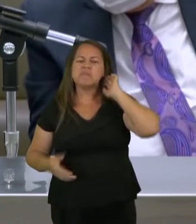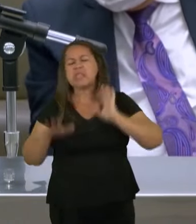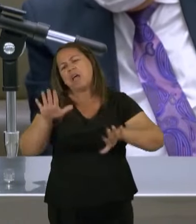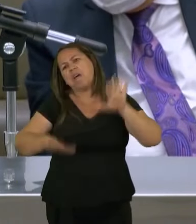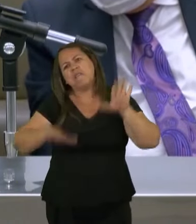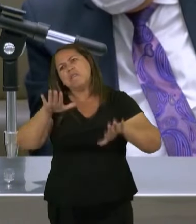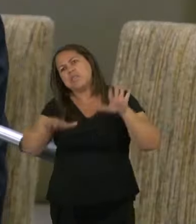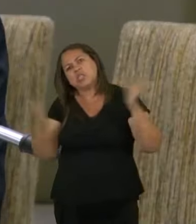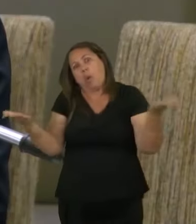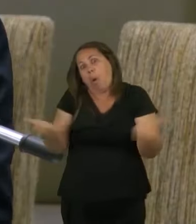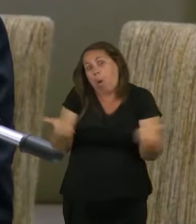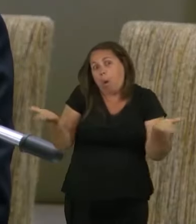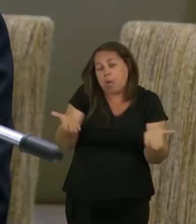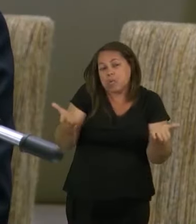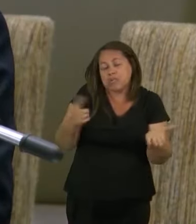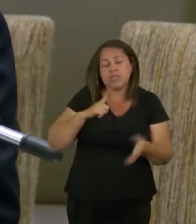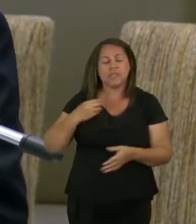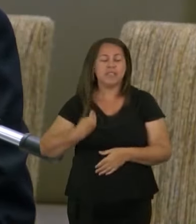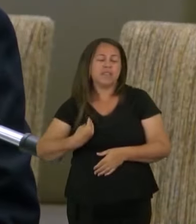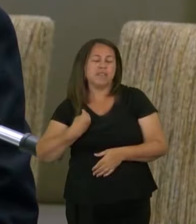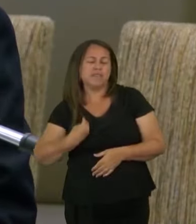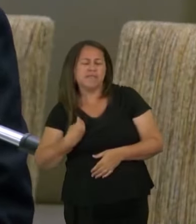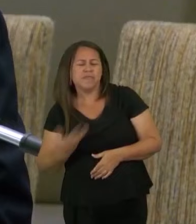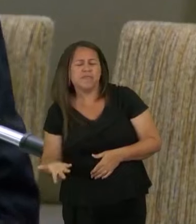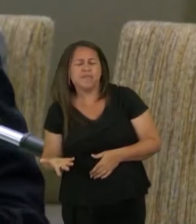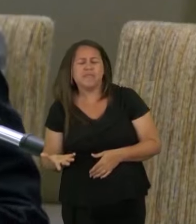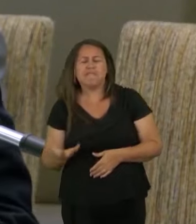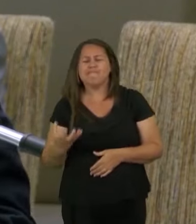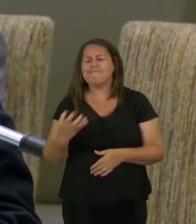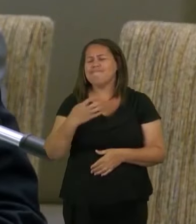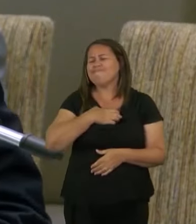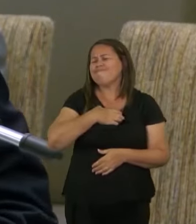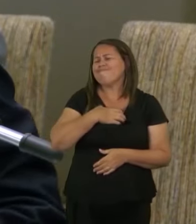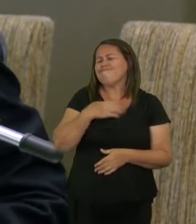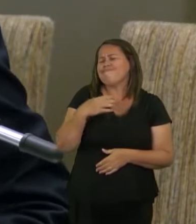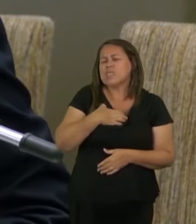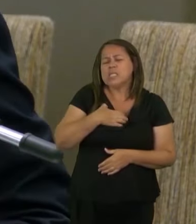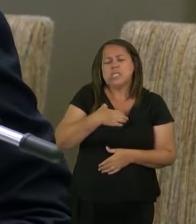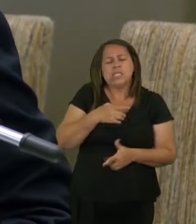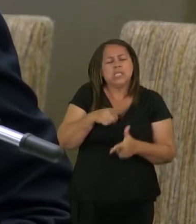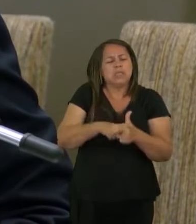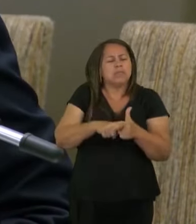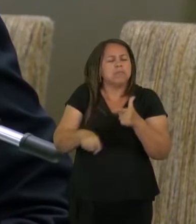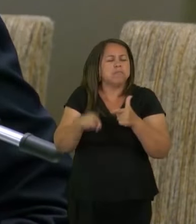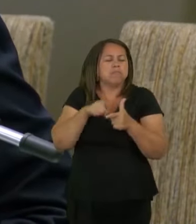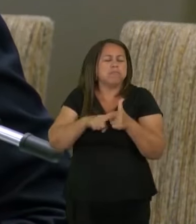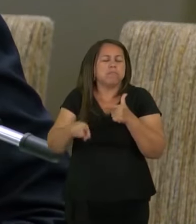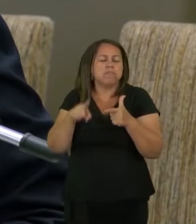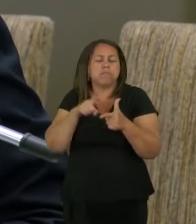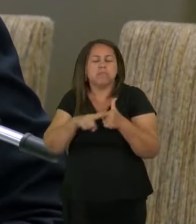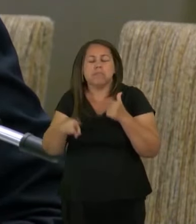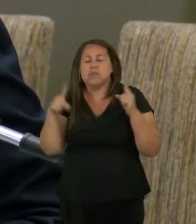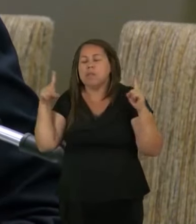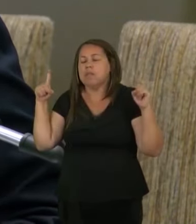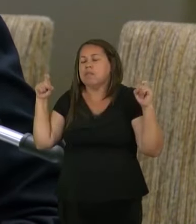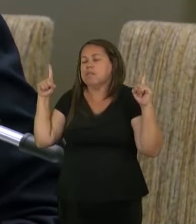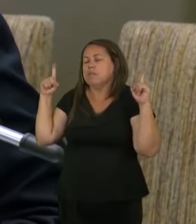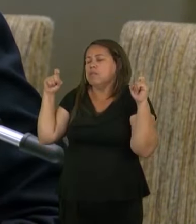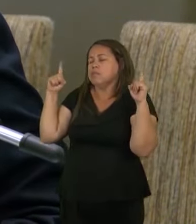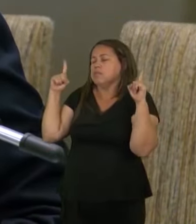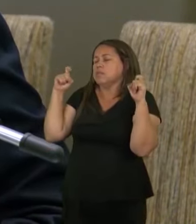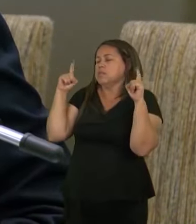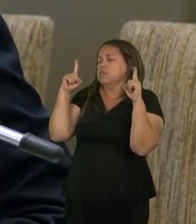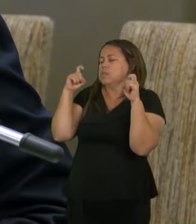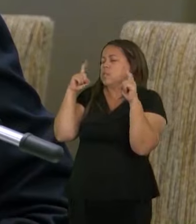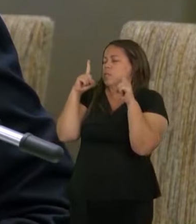Talvez você esteja aqui hoje enfrentando uma possibilidade, e isso tem te deixado